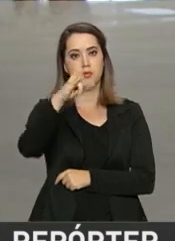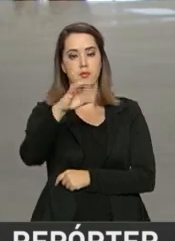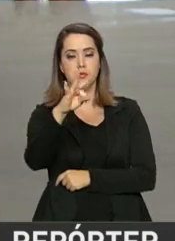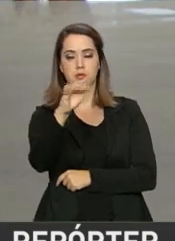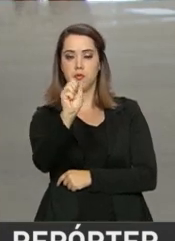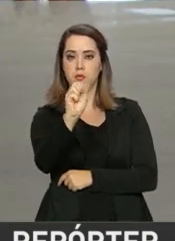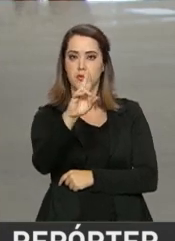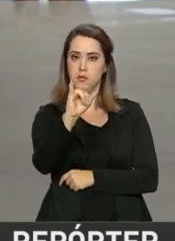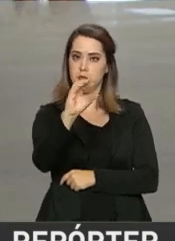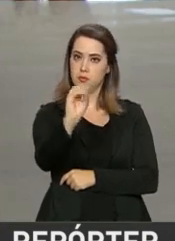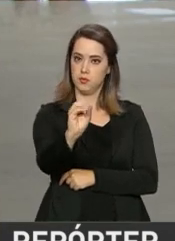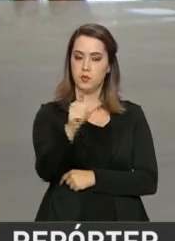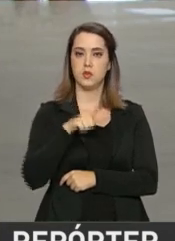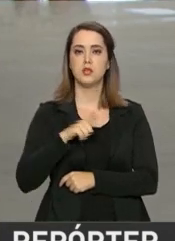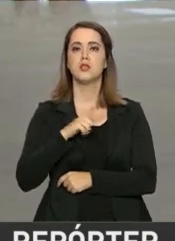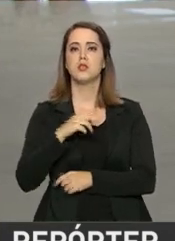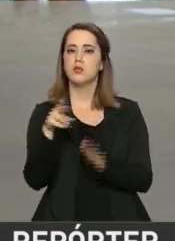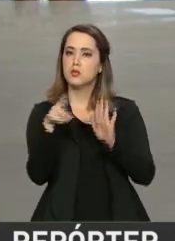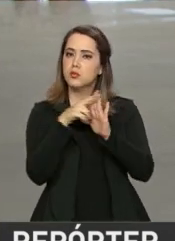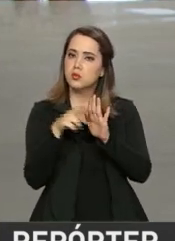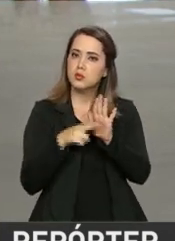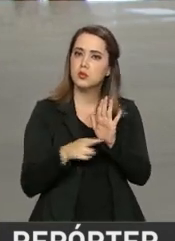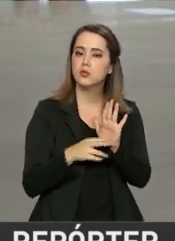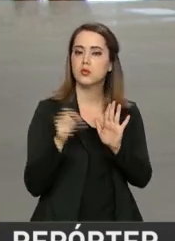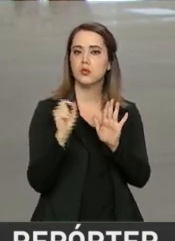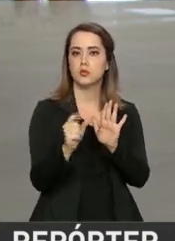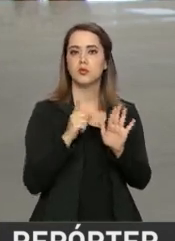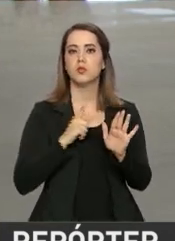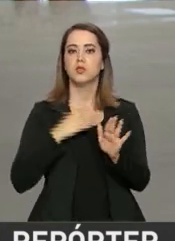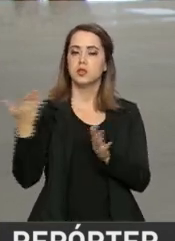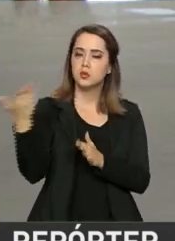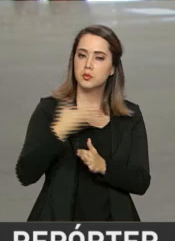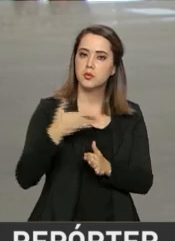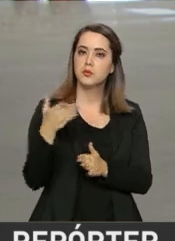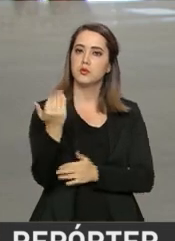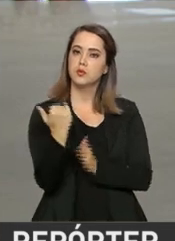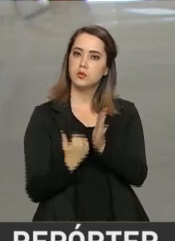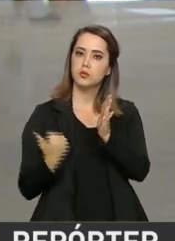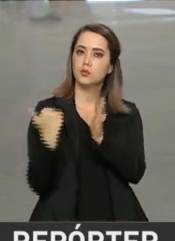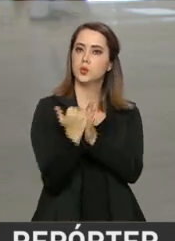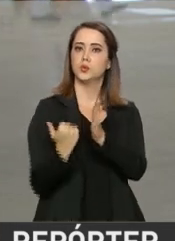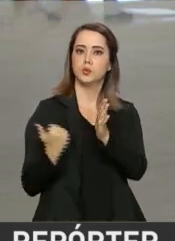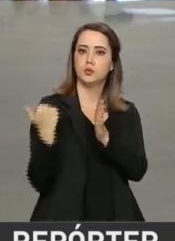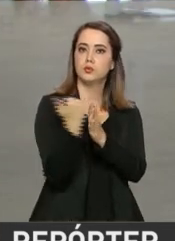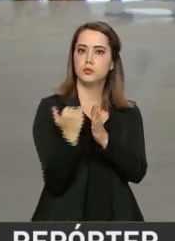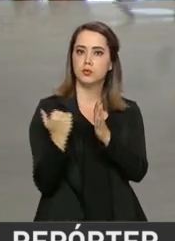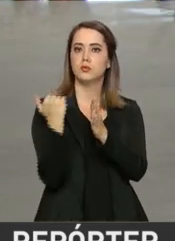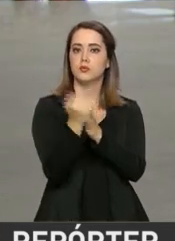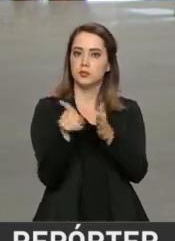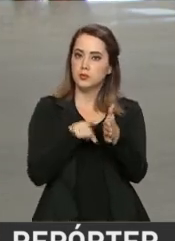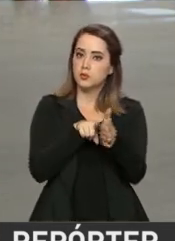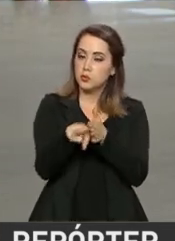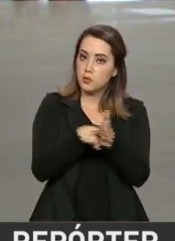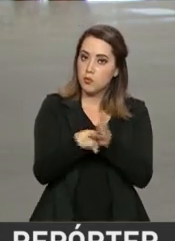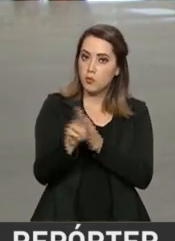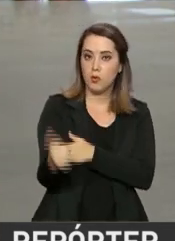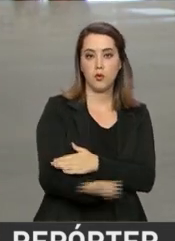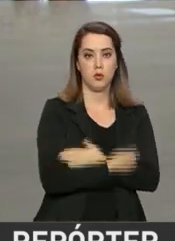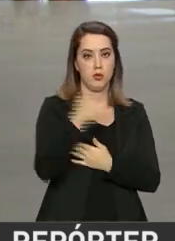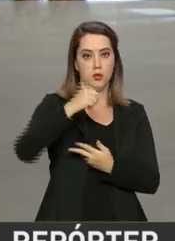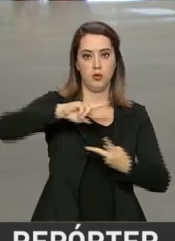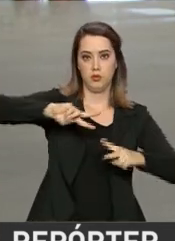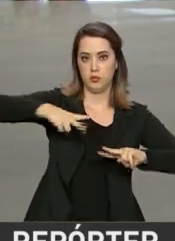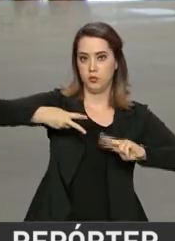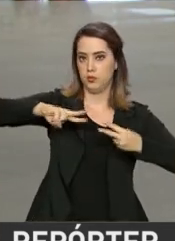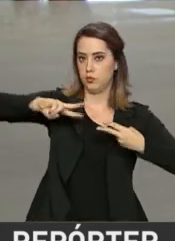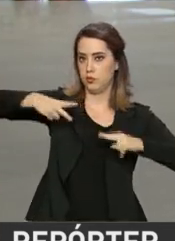exemplo a febre AF fitosa o Brasil também vem aumentando as pesquisas para o melhoramento genético do seu rebanho